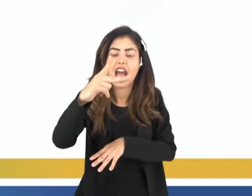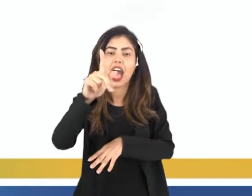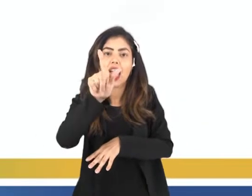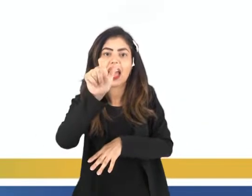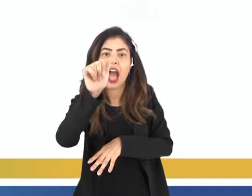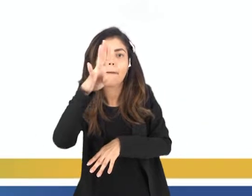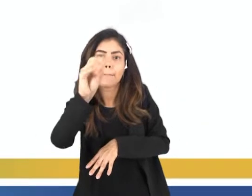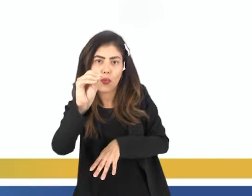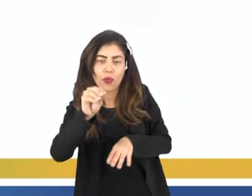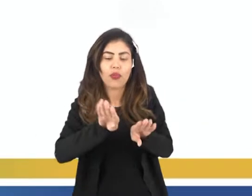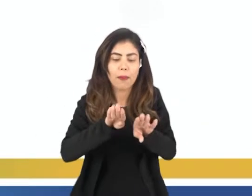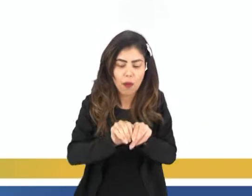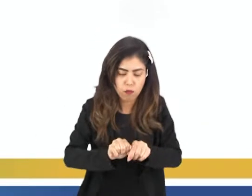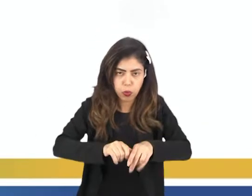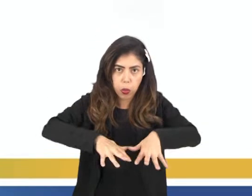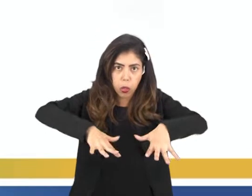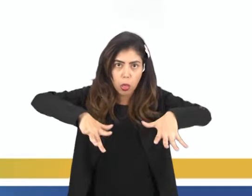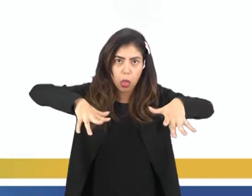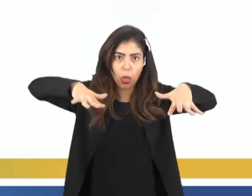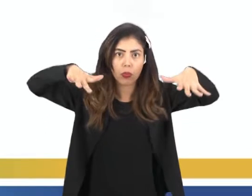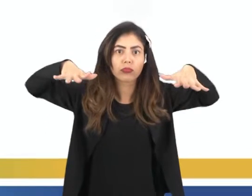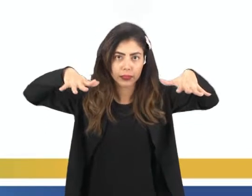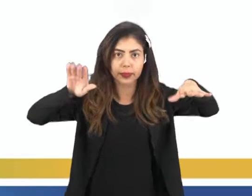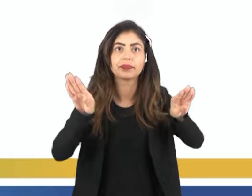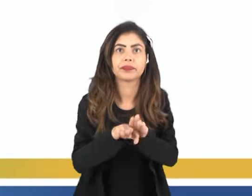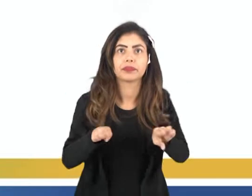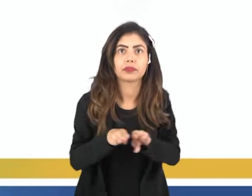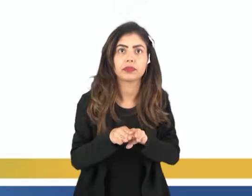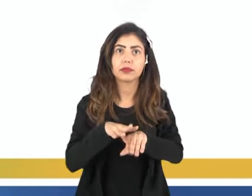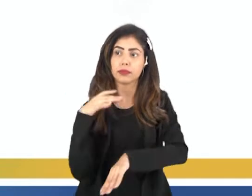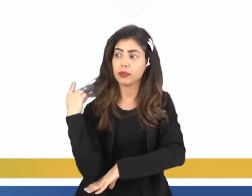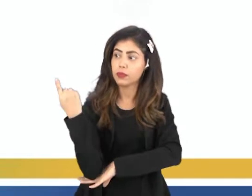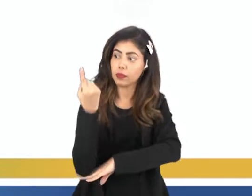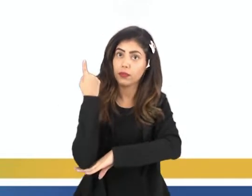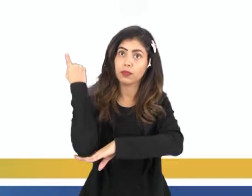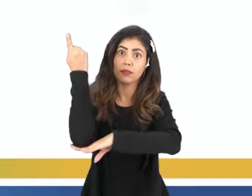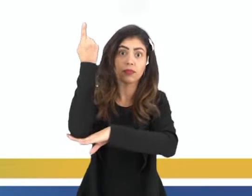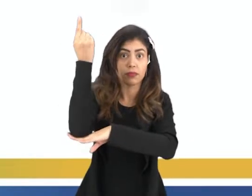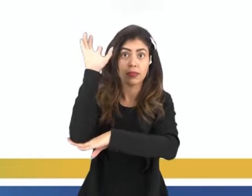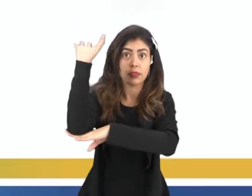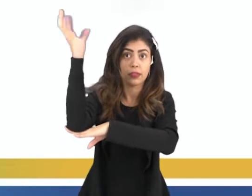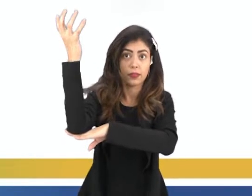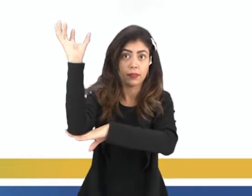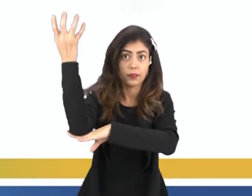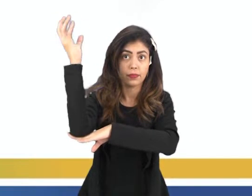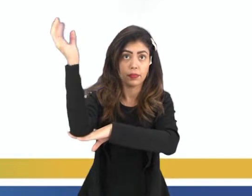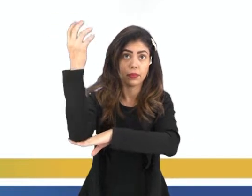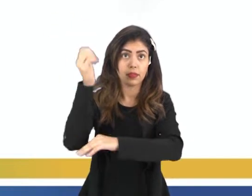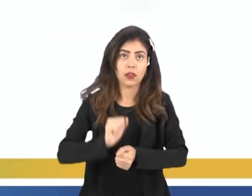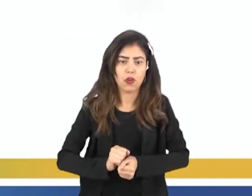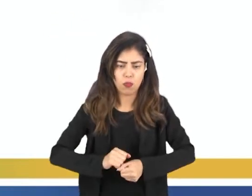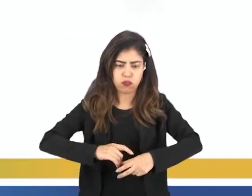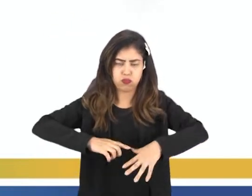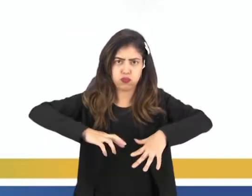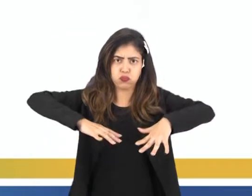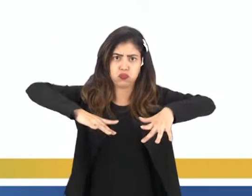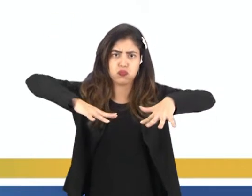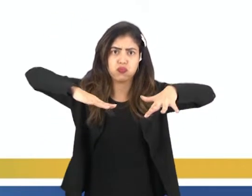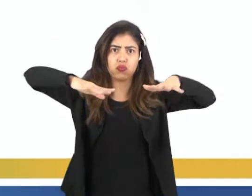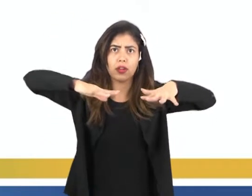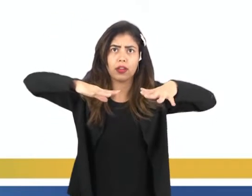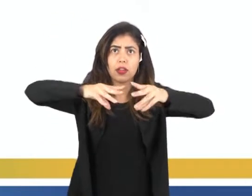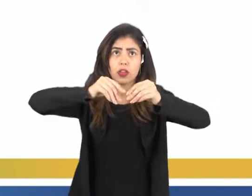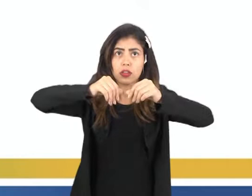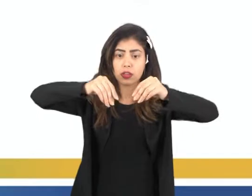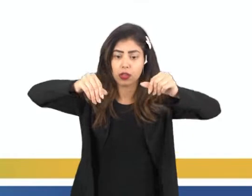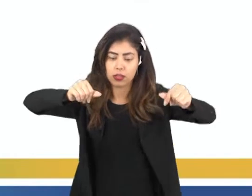são aquelas que estão em regiões mais altas e, por esse motivo, não são inundadas pelos rios. Por isso, terra firme,